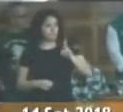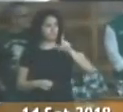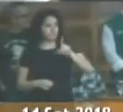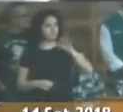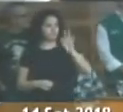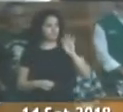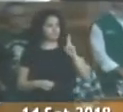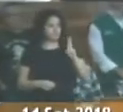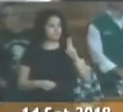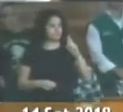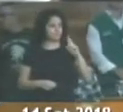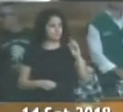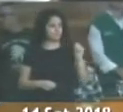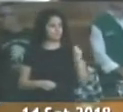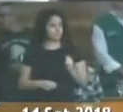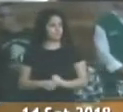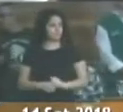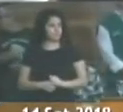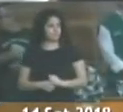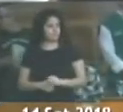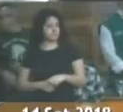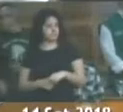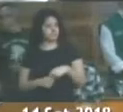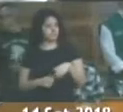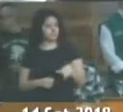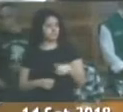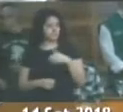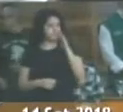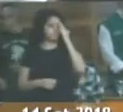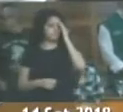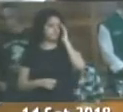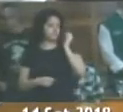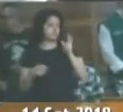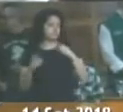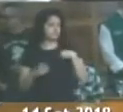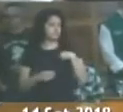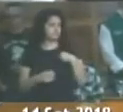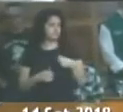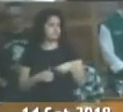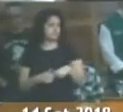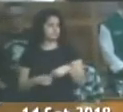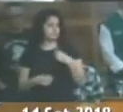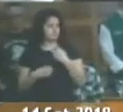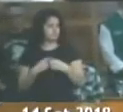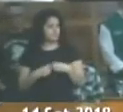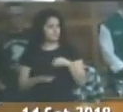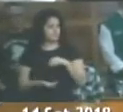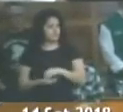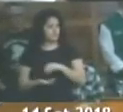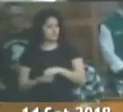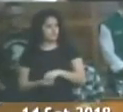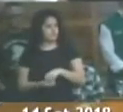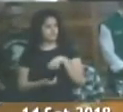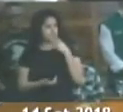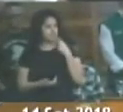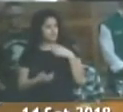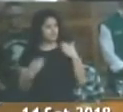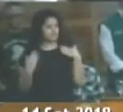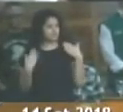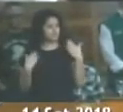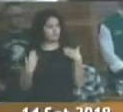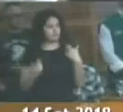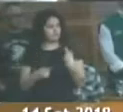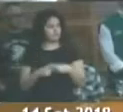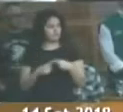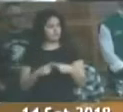a questão do entendimento do assunto, eu senti falta da questão da nadopor da marinha. Porque a